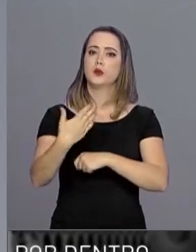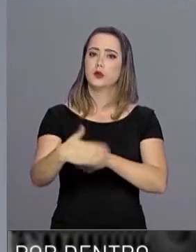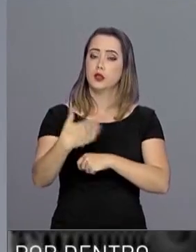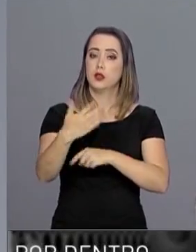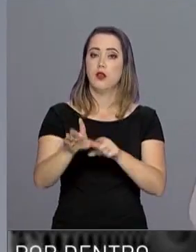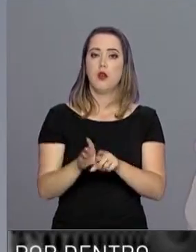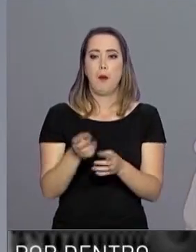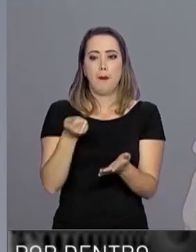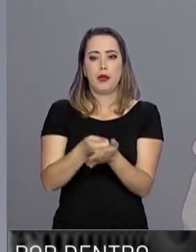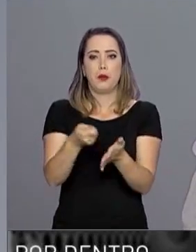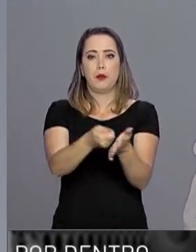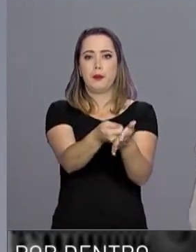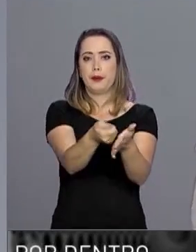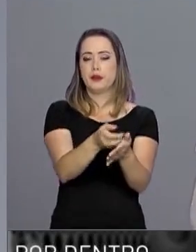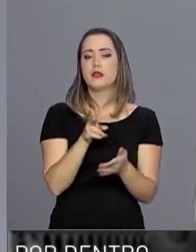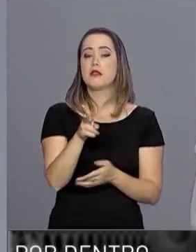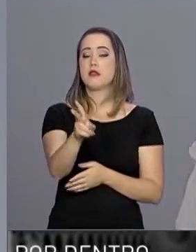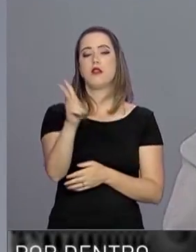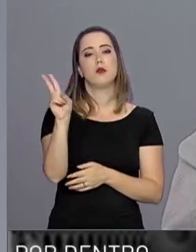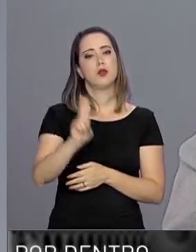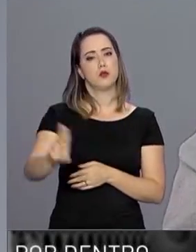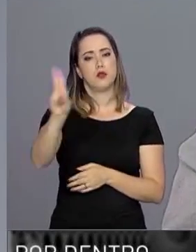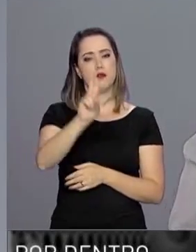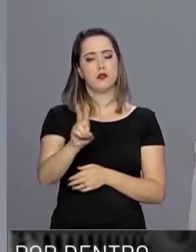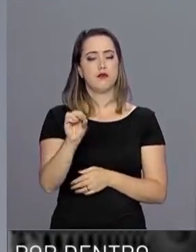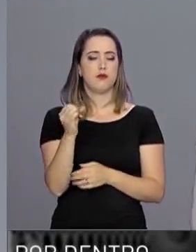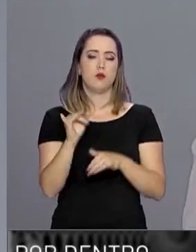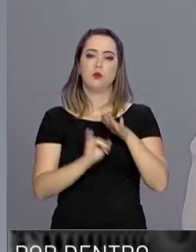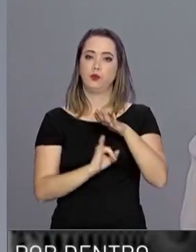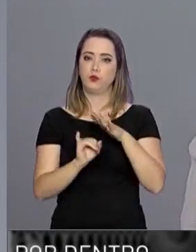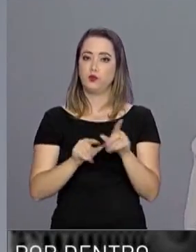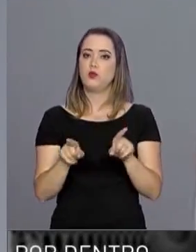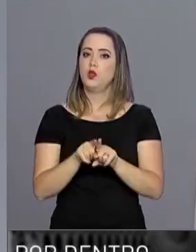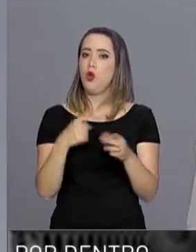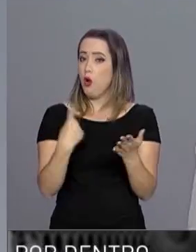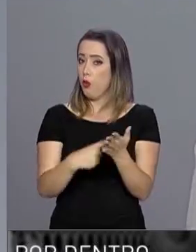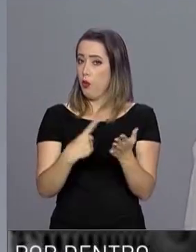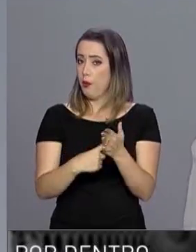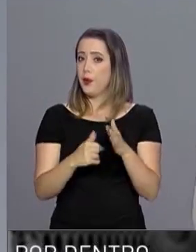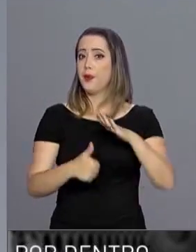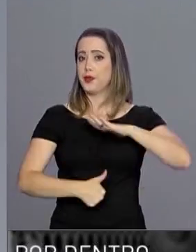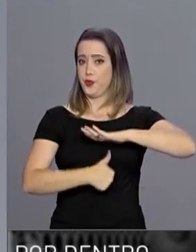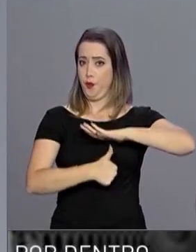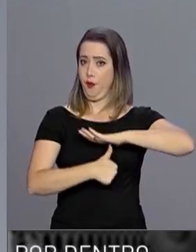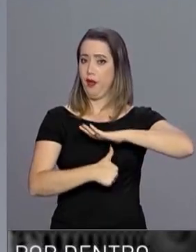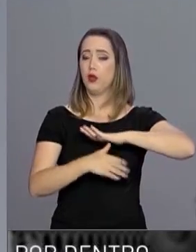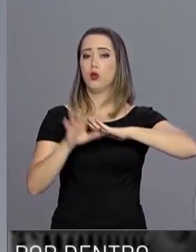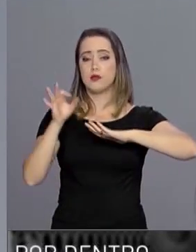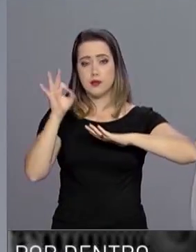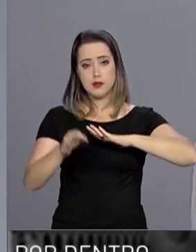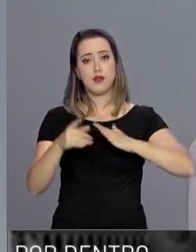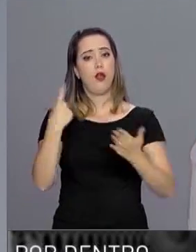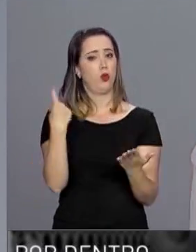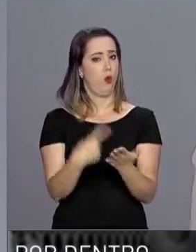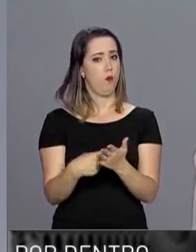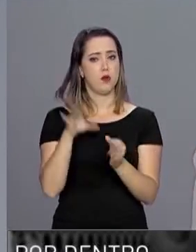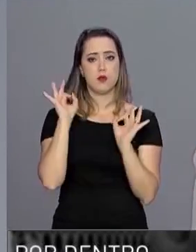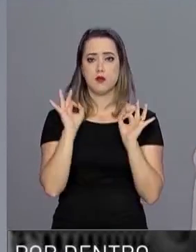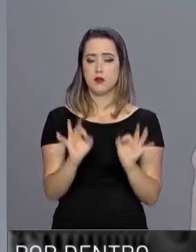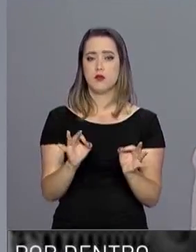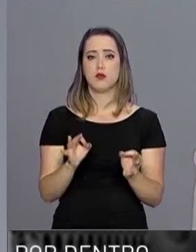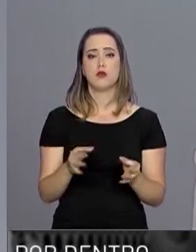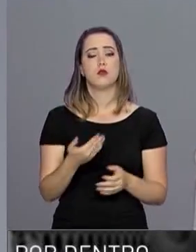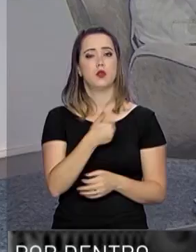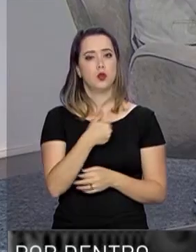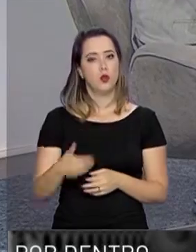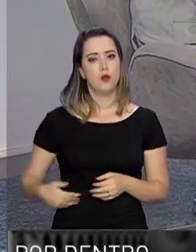resta para as universidades. Então, aquilo que foi pactuado com os reitores está sendo cumprido e o governo garante que vai ter todo o custeio que